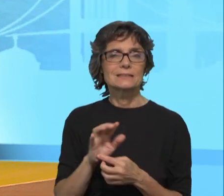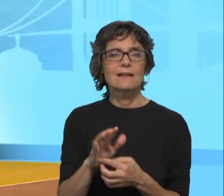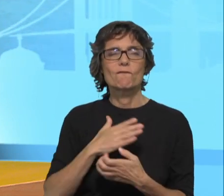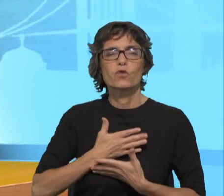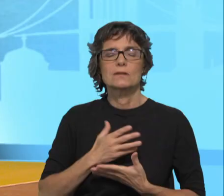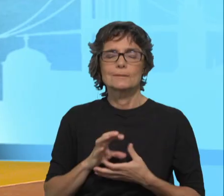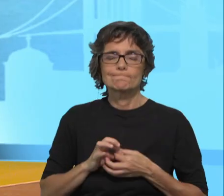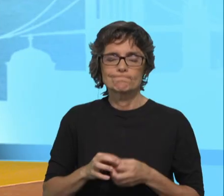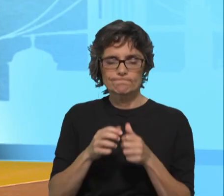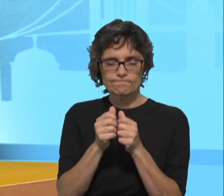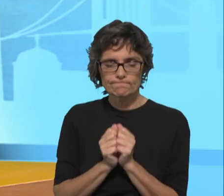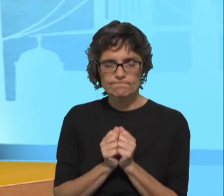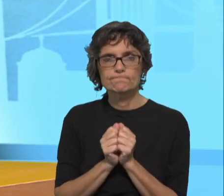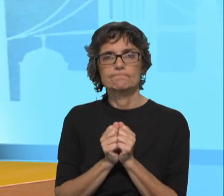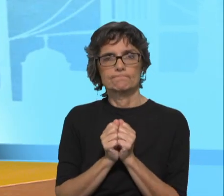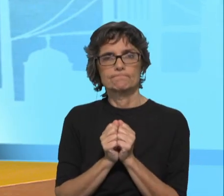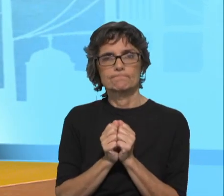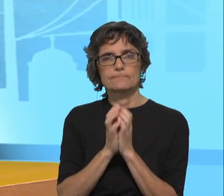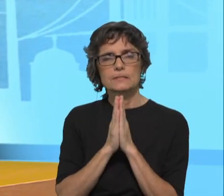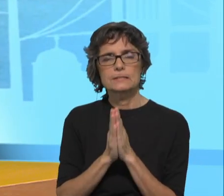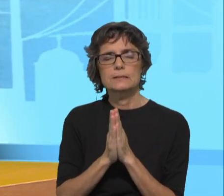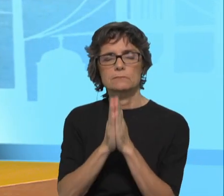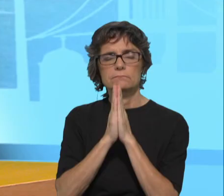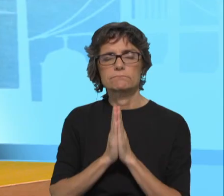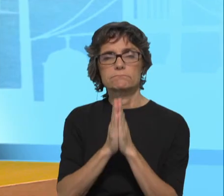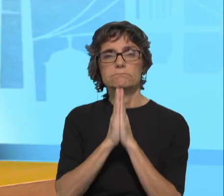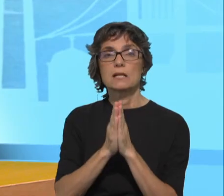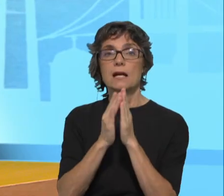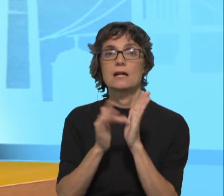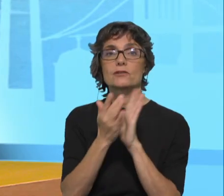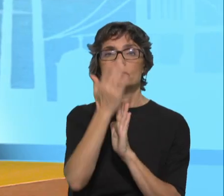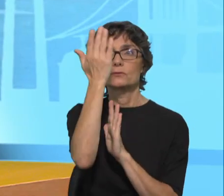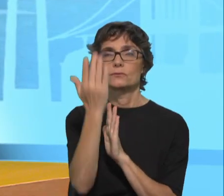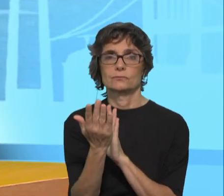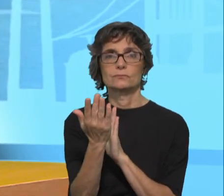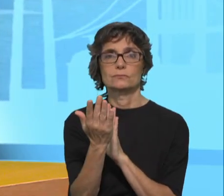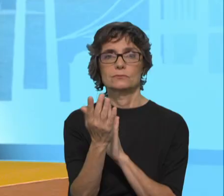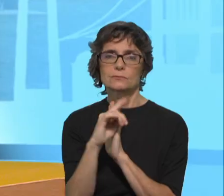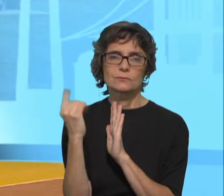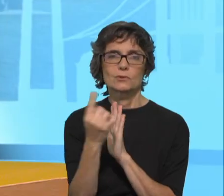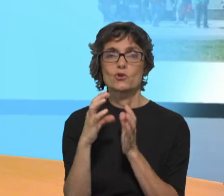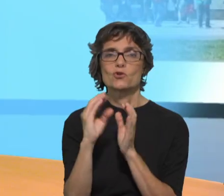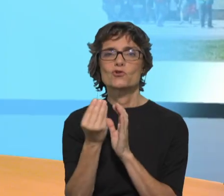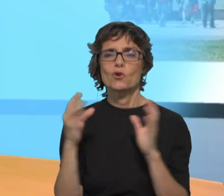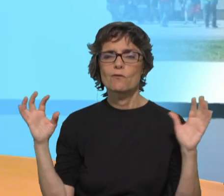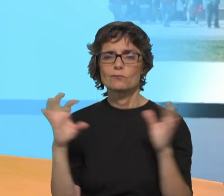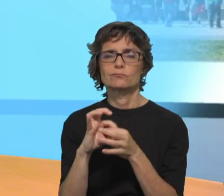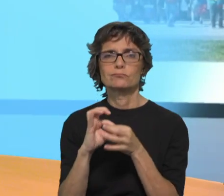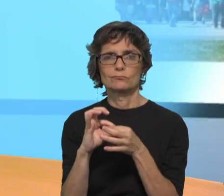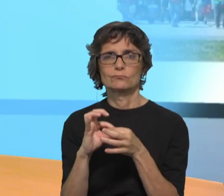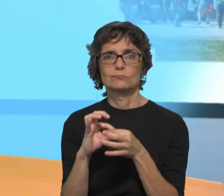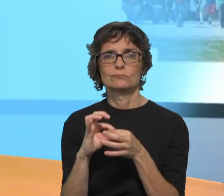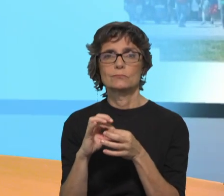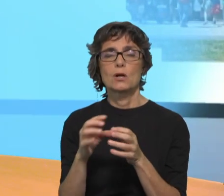né? daquela adoração a Jesus sacramentado, lá está, presente na